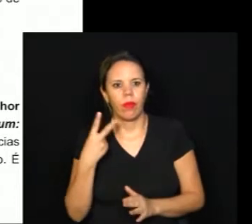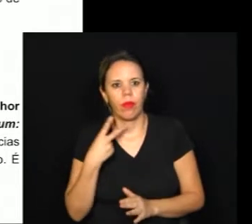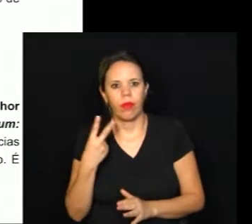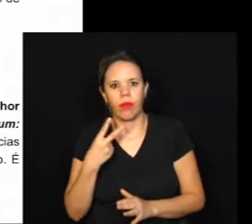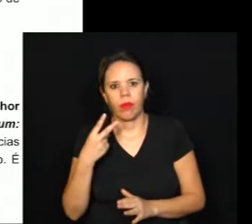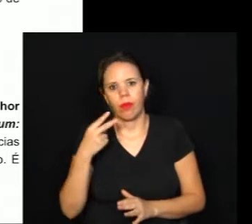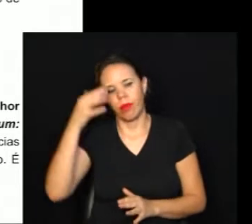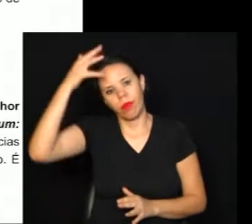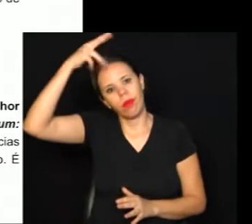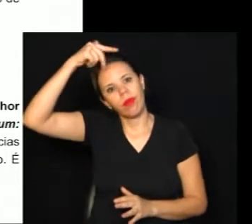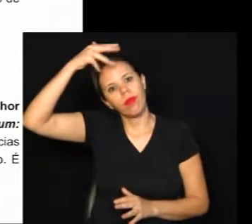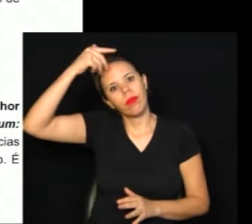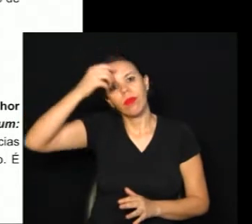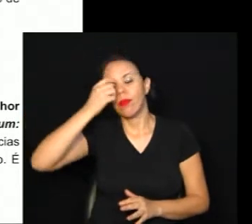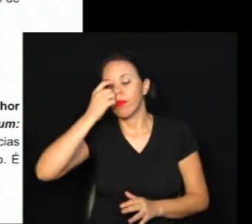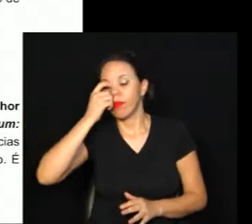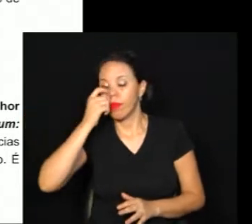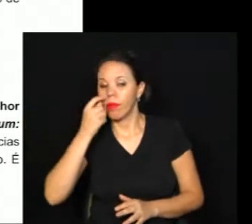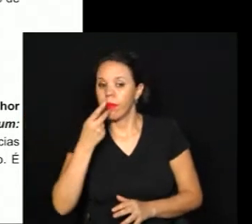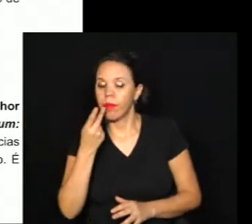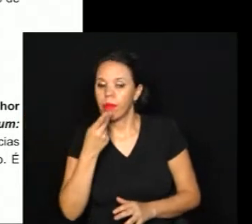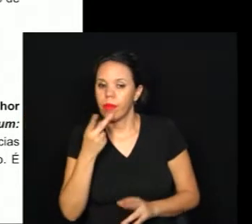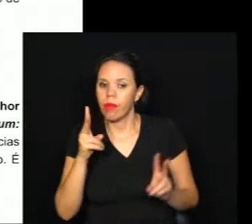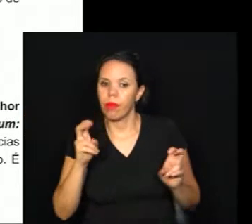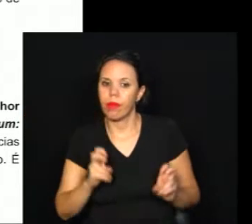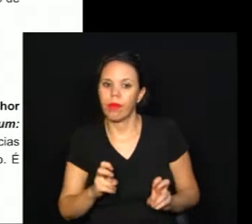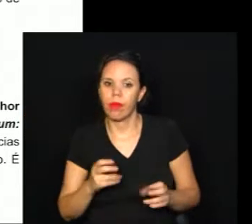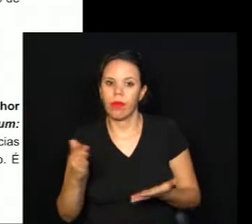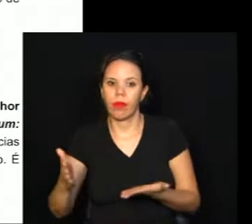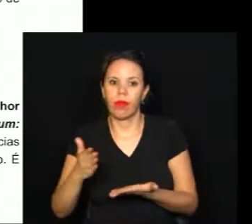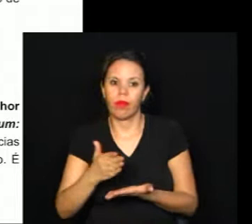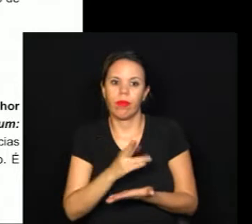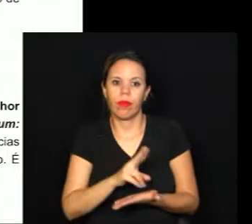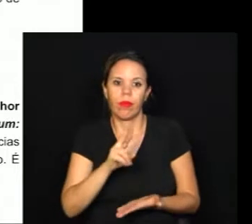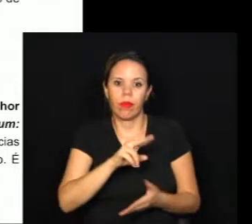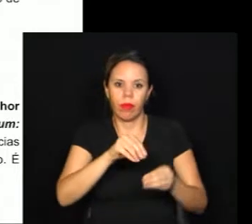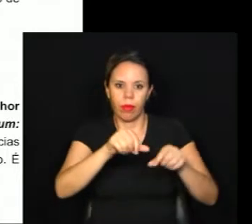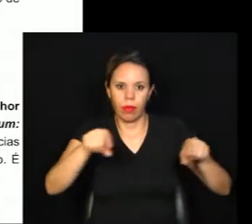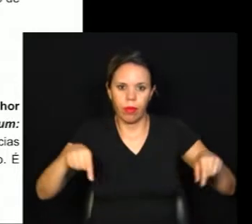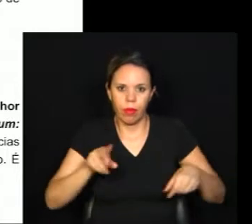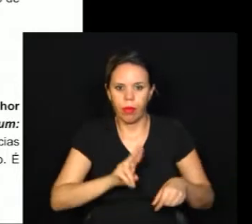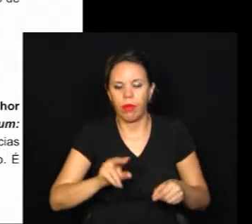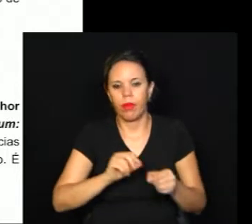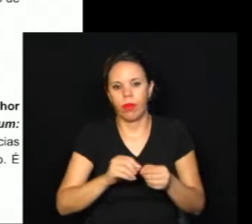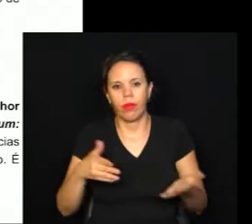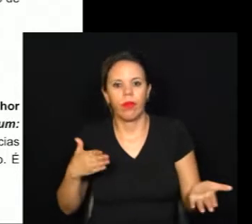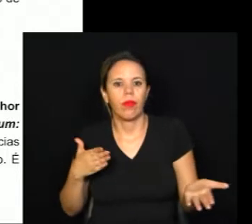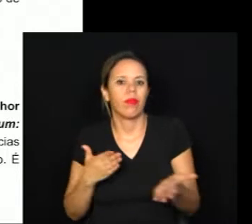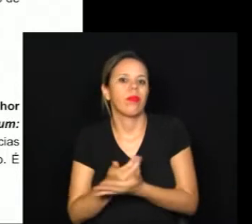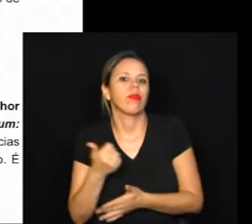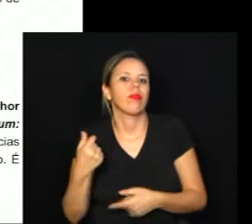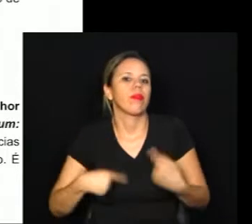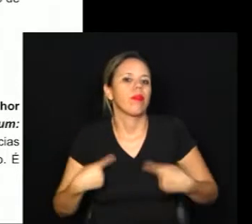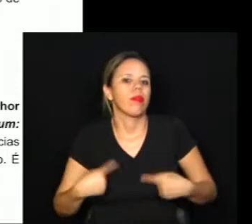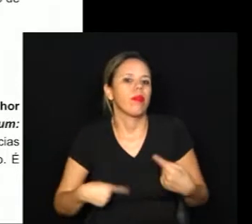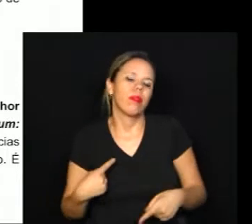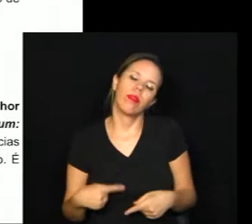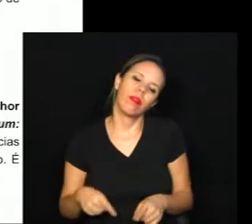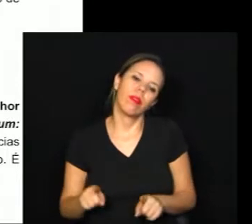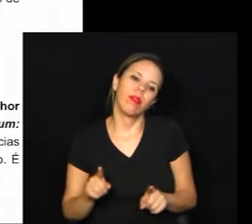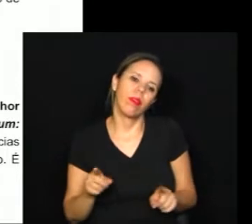da Farmadic, que trata aí do parcelamento, ocupação e uso do solo, ela foi aprovada em primeira discussão